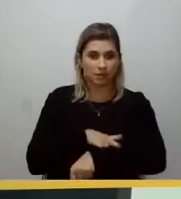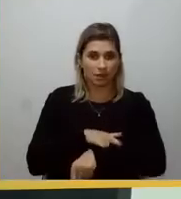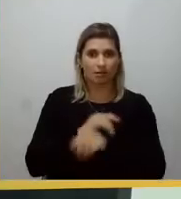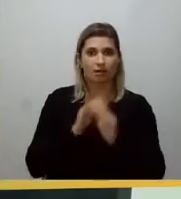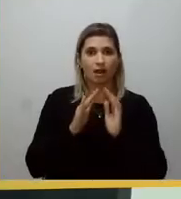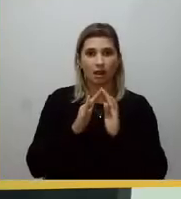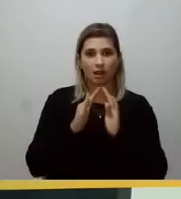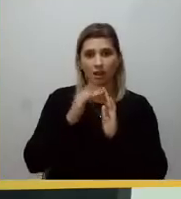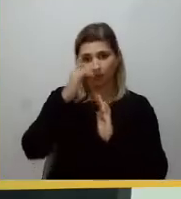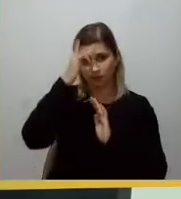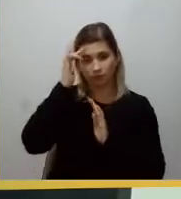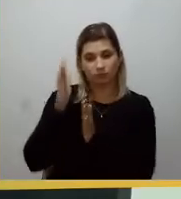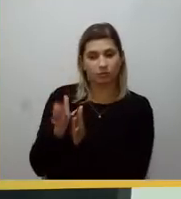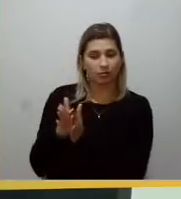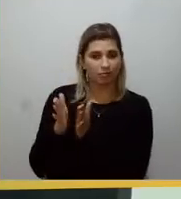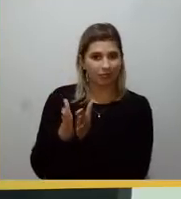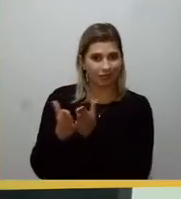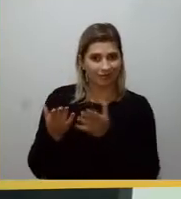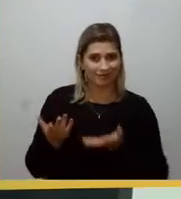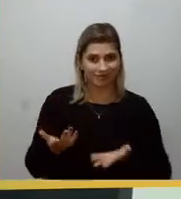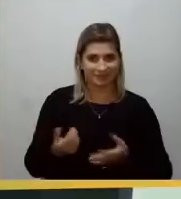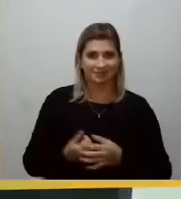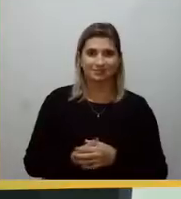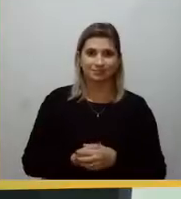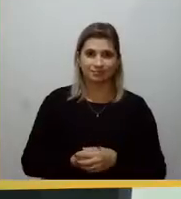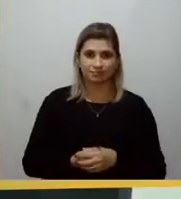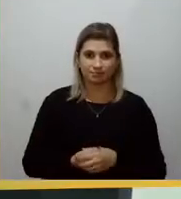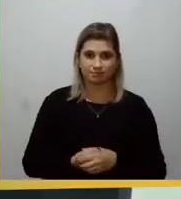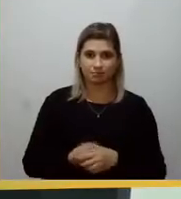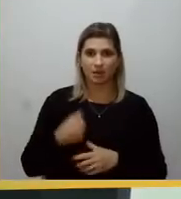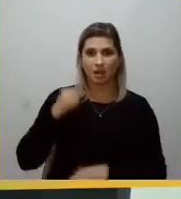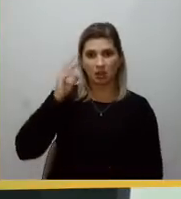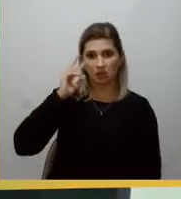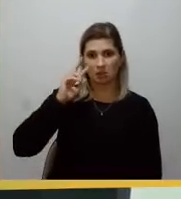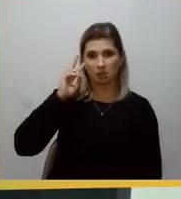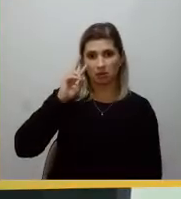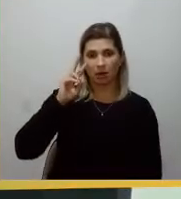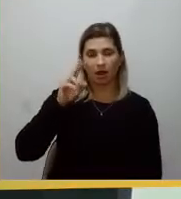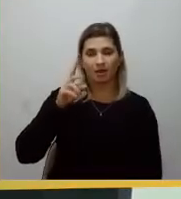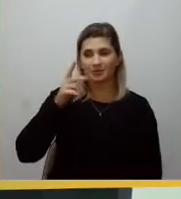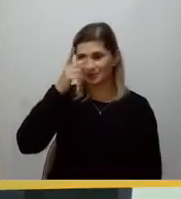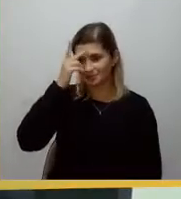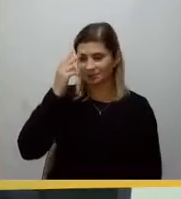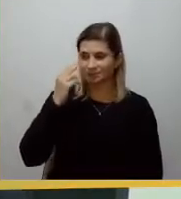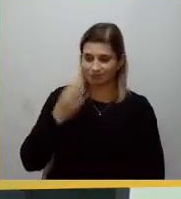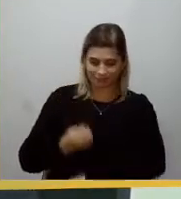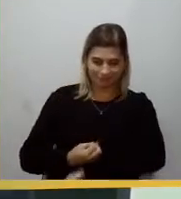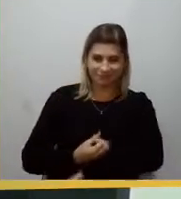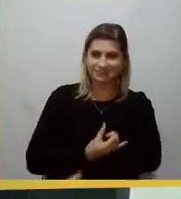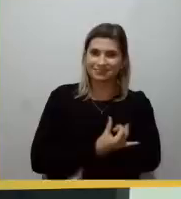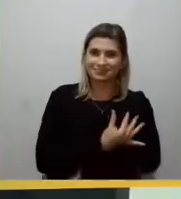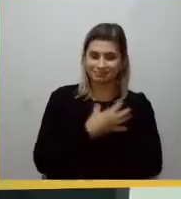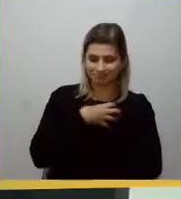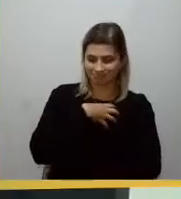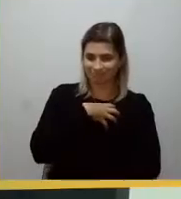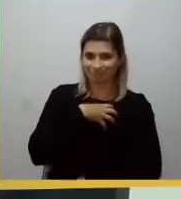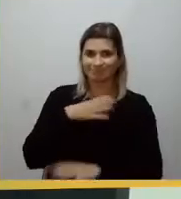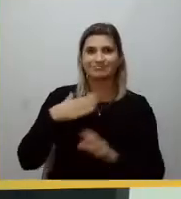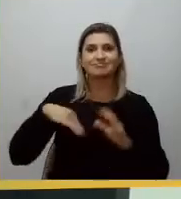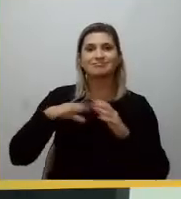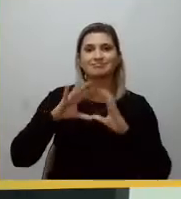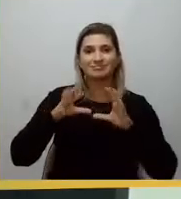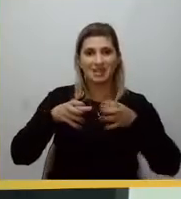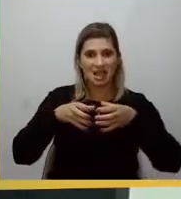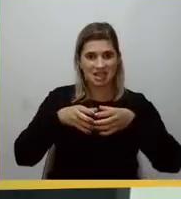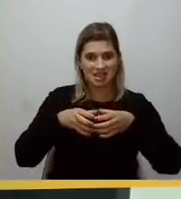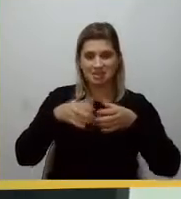pessoas pobres. Eu lembro, né, a emoção que a gente sentia, e toda a nossa equipe, a quem agradeço,